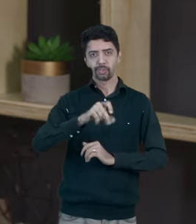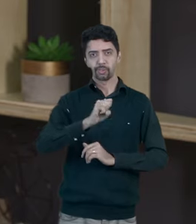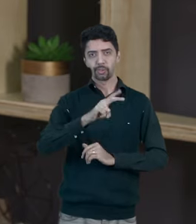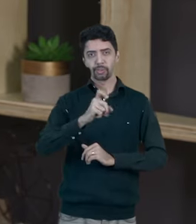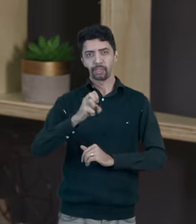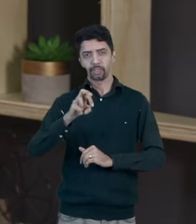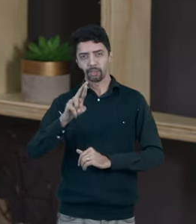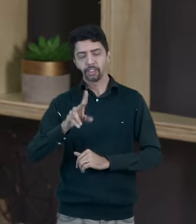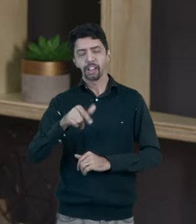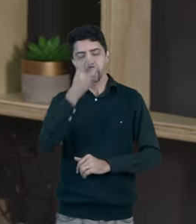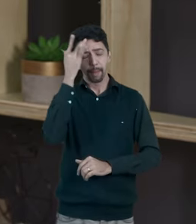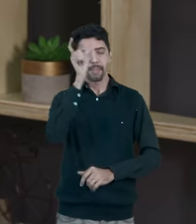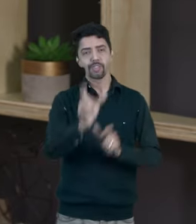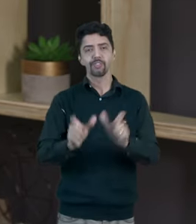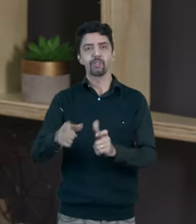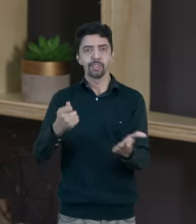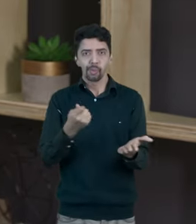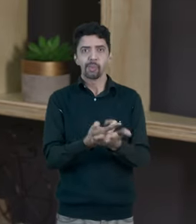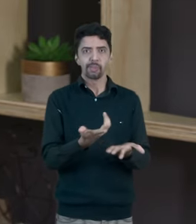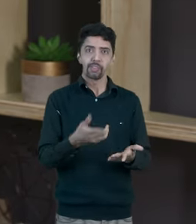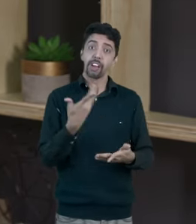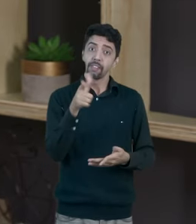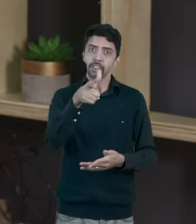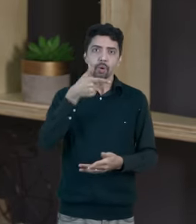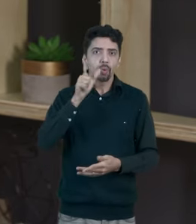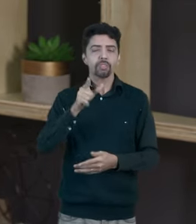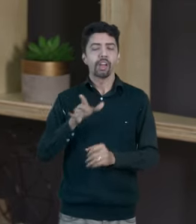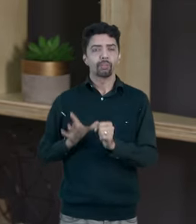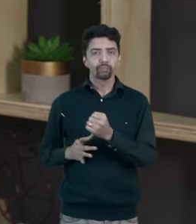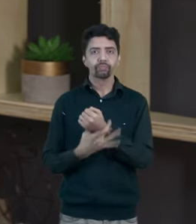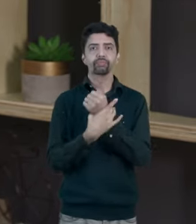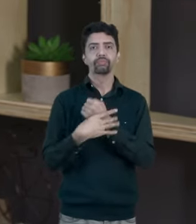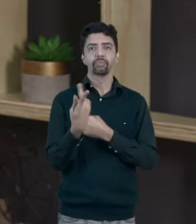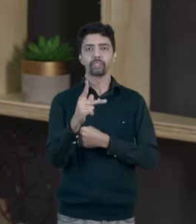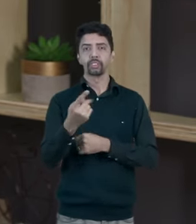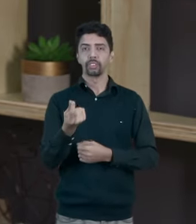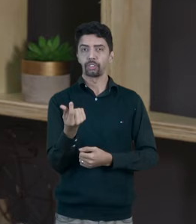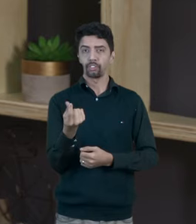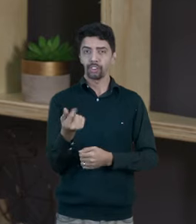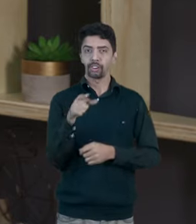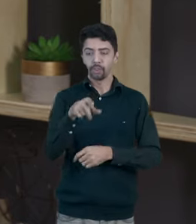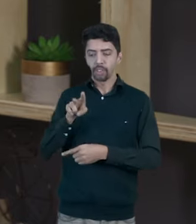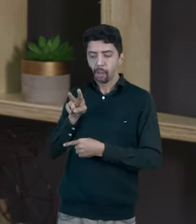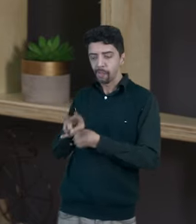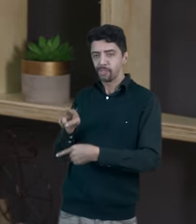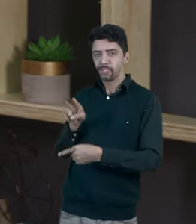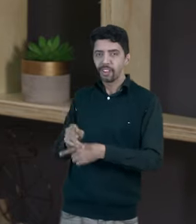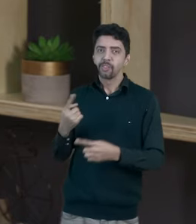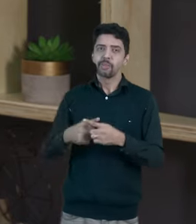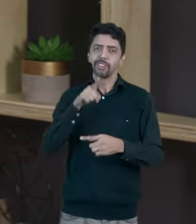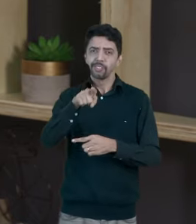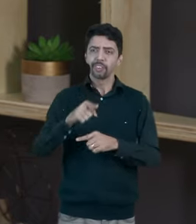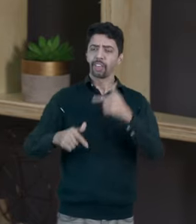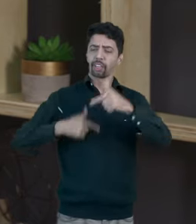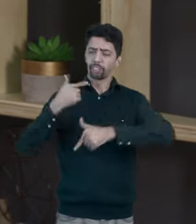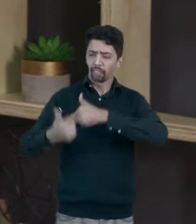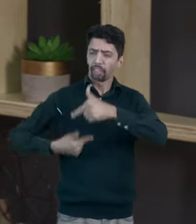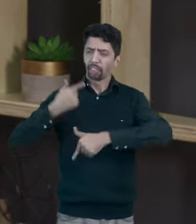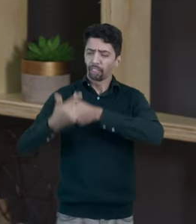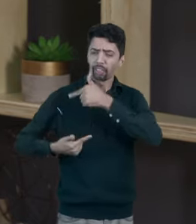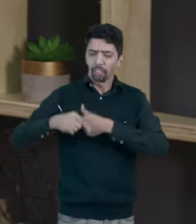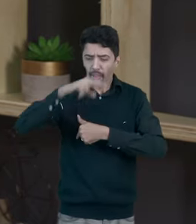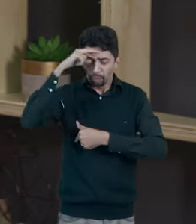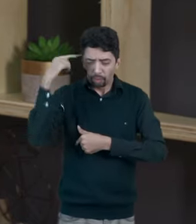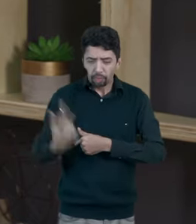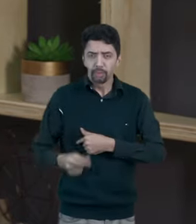realmente é você poderá proteger de vez o seu recurso financeiro aquele dinheiro que você ganha